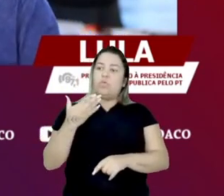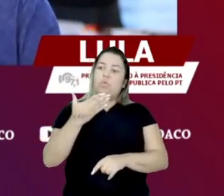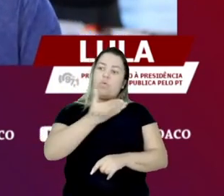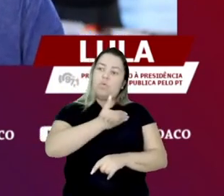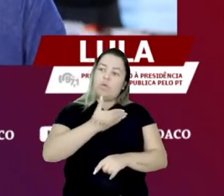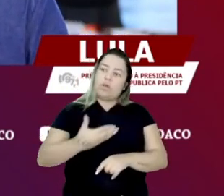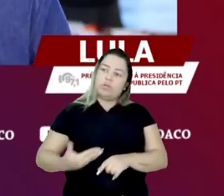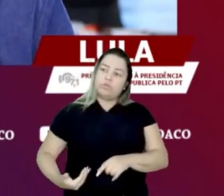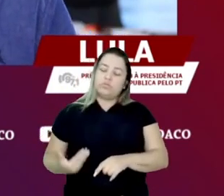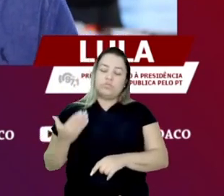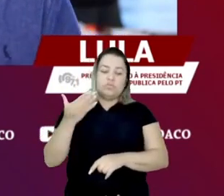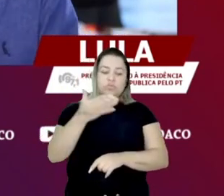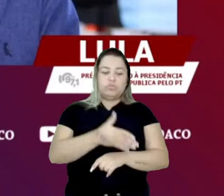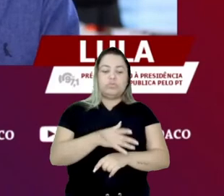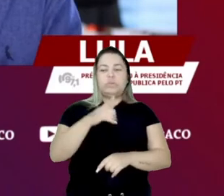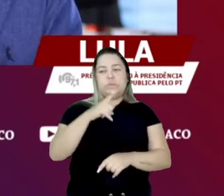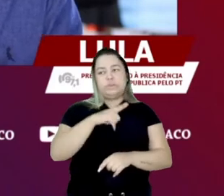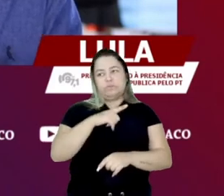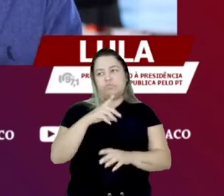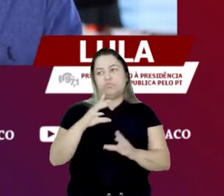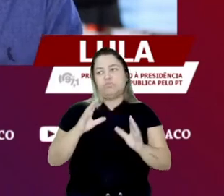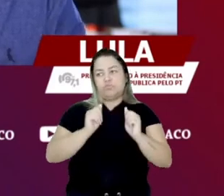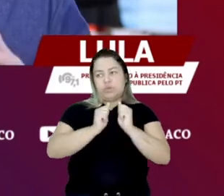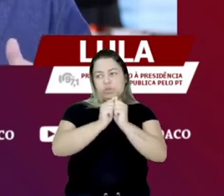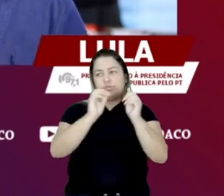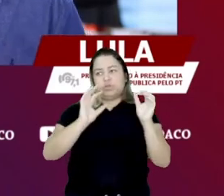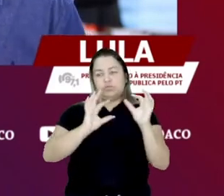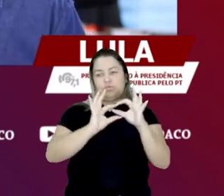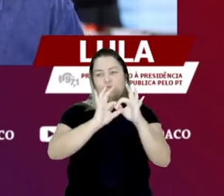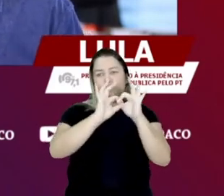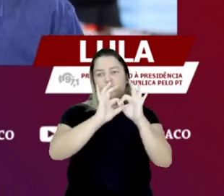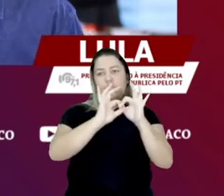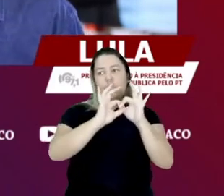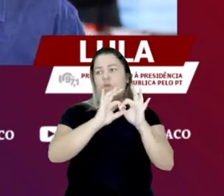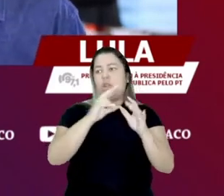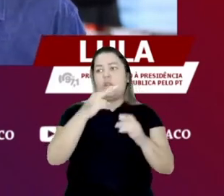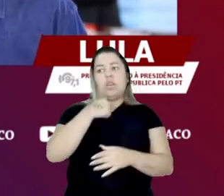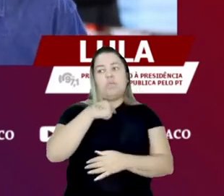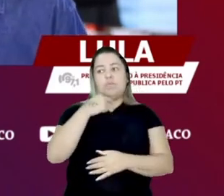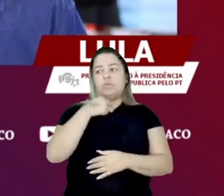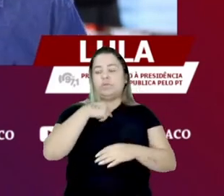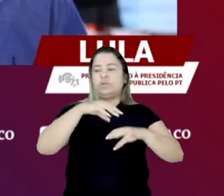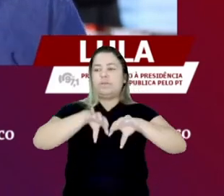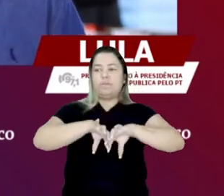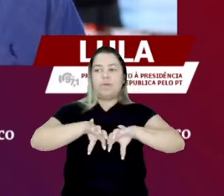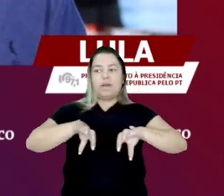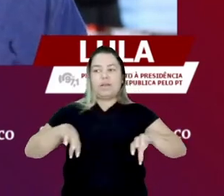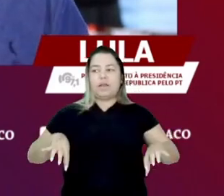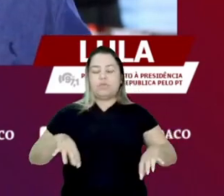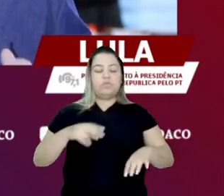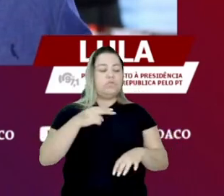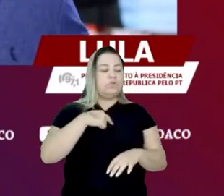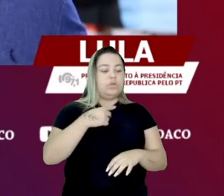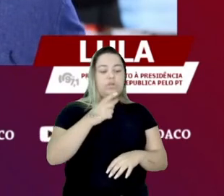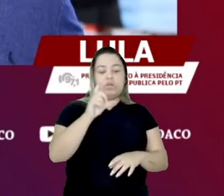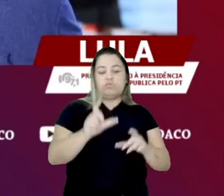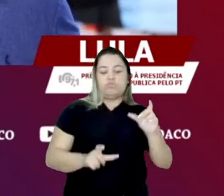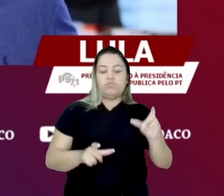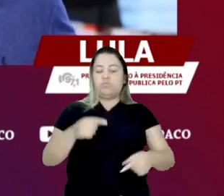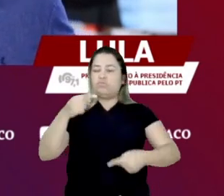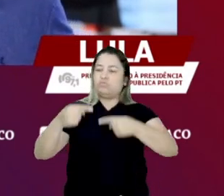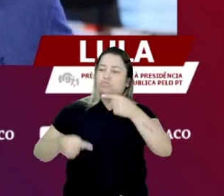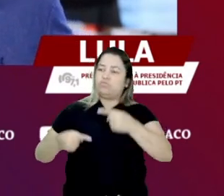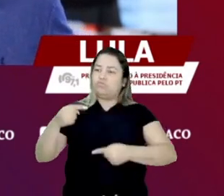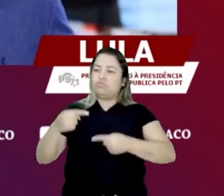com a outra. E eu tenho certeza, Laiane, que você será uma delegada, sabe, quando houver a Conferência Nacional